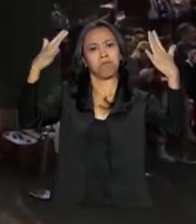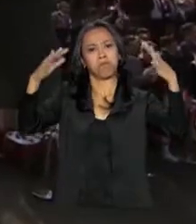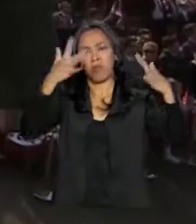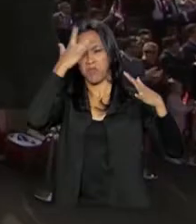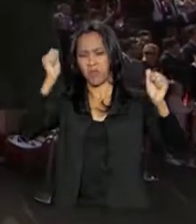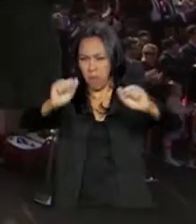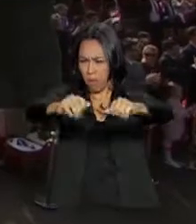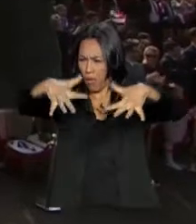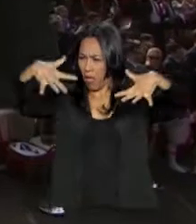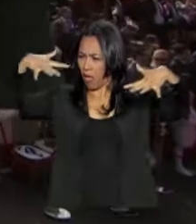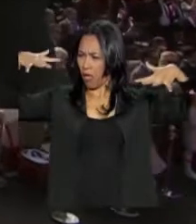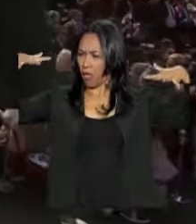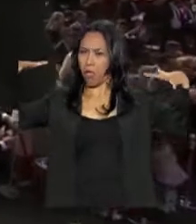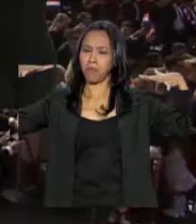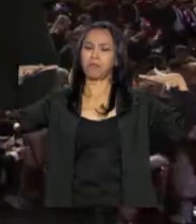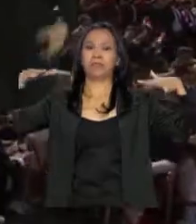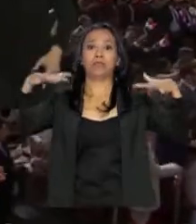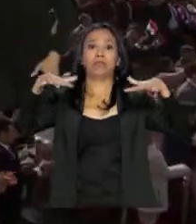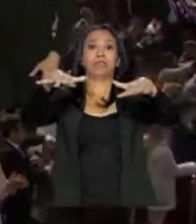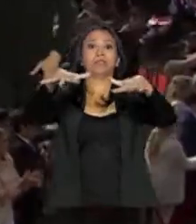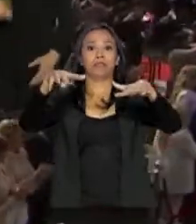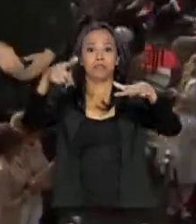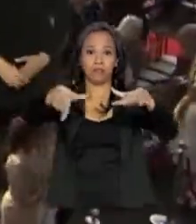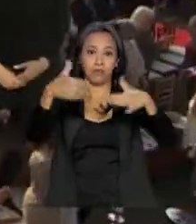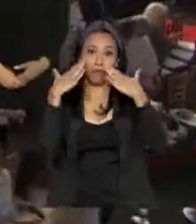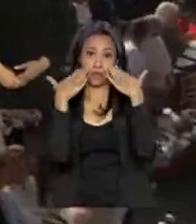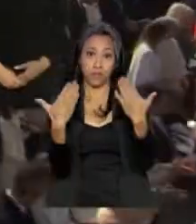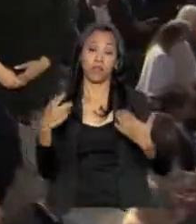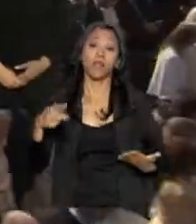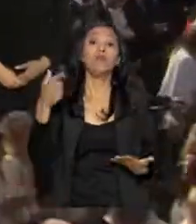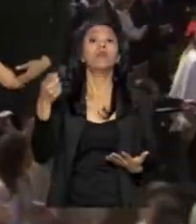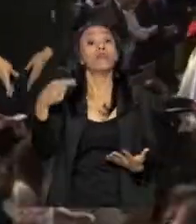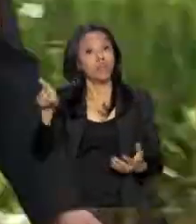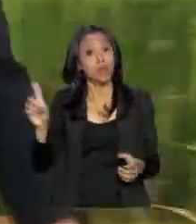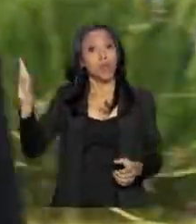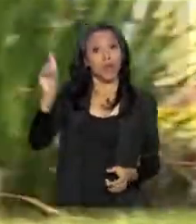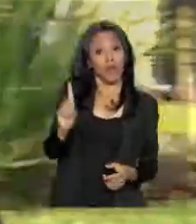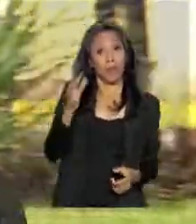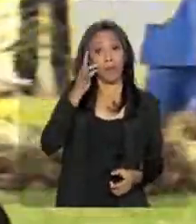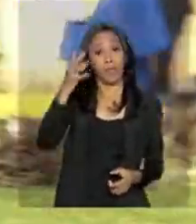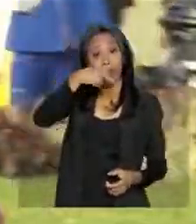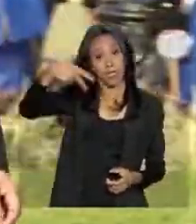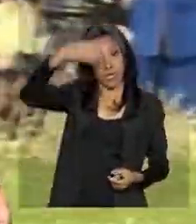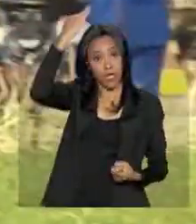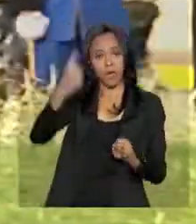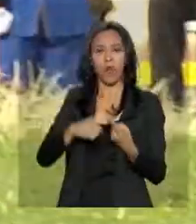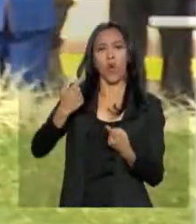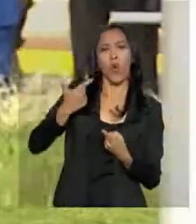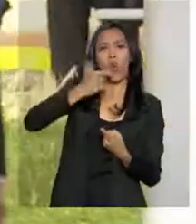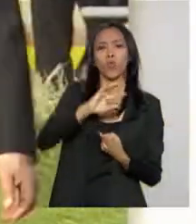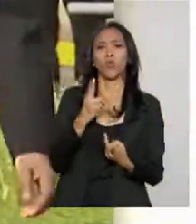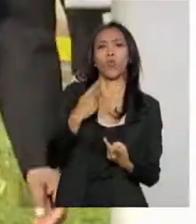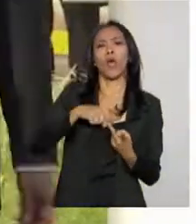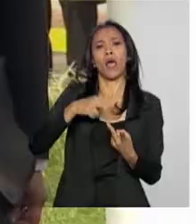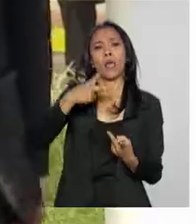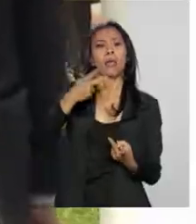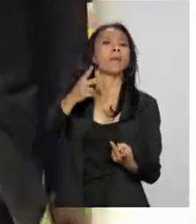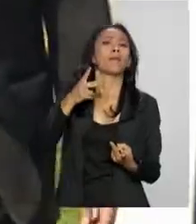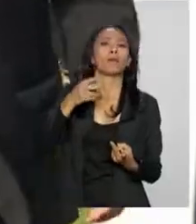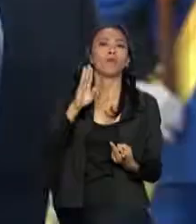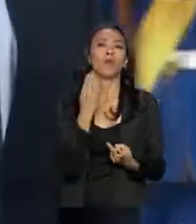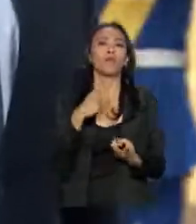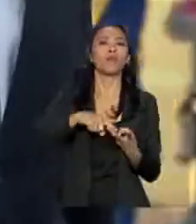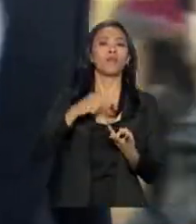assistiu à posse da praça em frente ao palácio além do presidente michel temer participaram o chefe de estado do uruguai colômbia bolívia